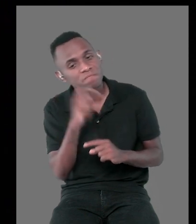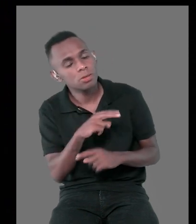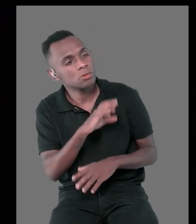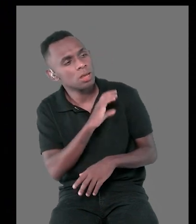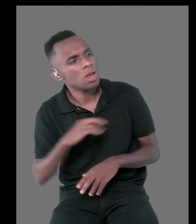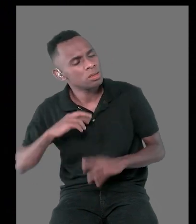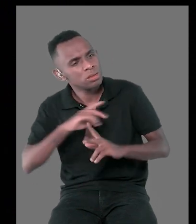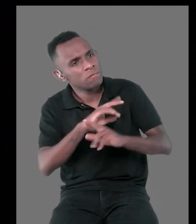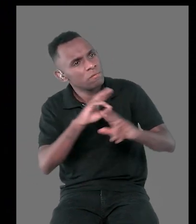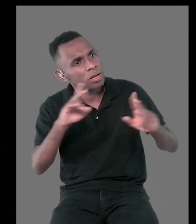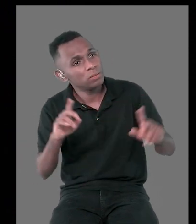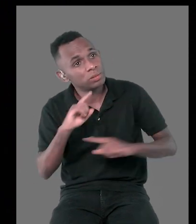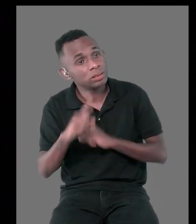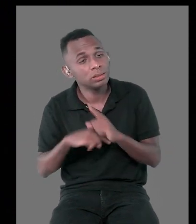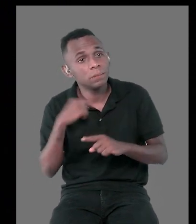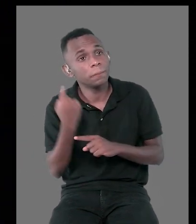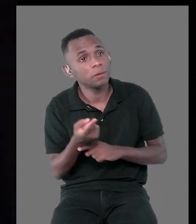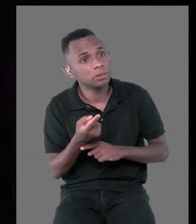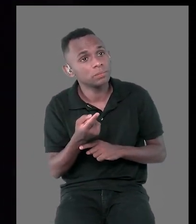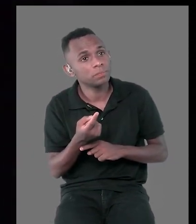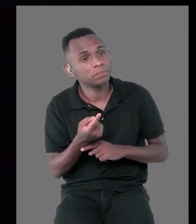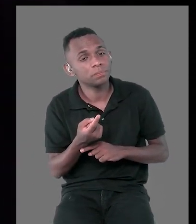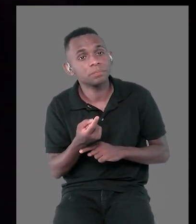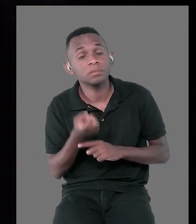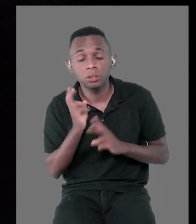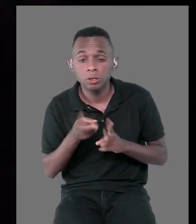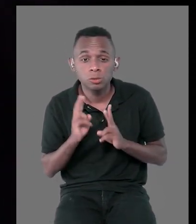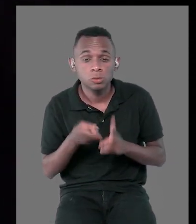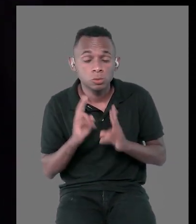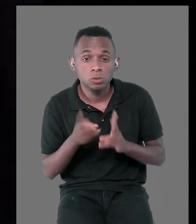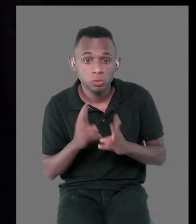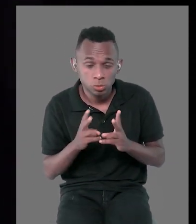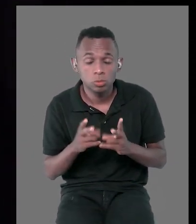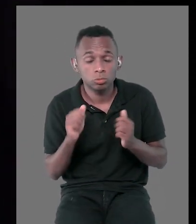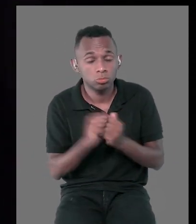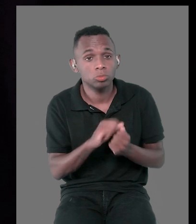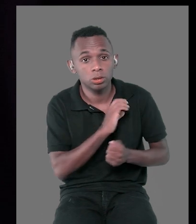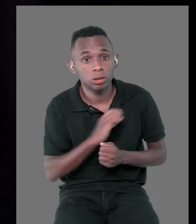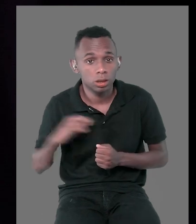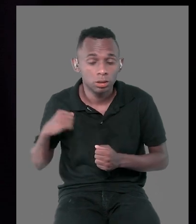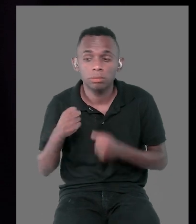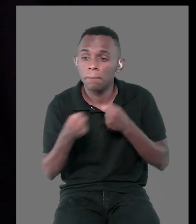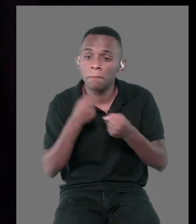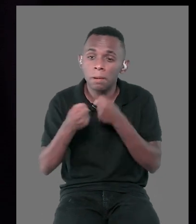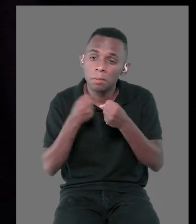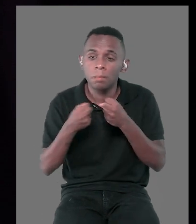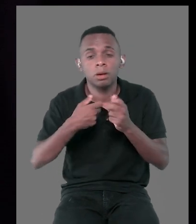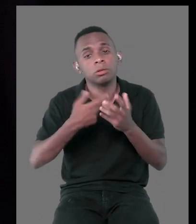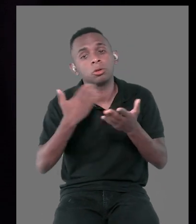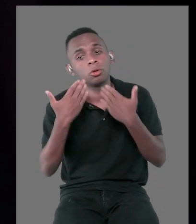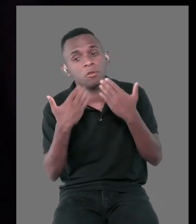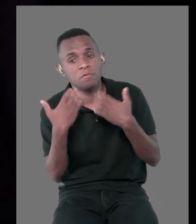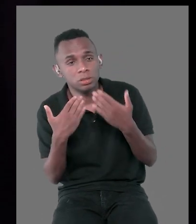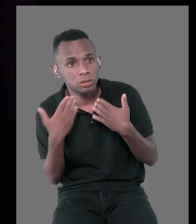a Clarice várias vezes e depois ele continuou com a Clarice entrevistando,